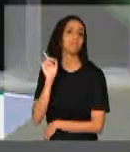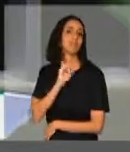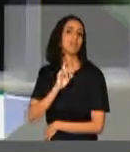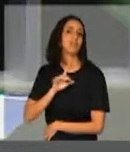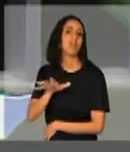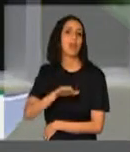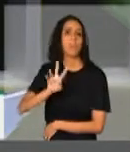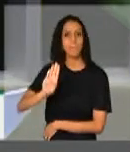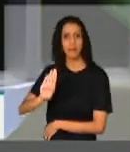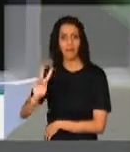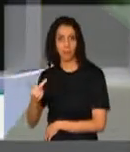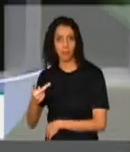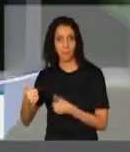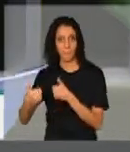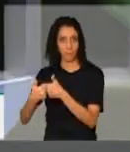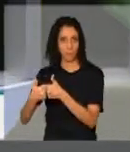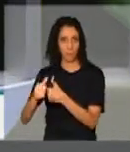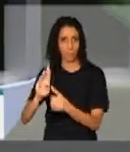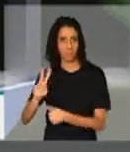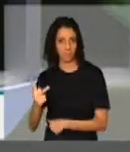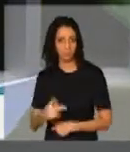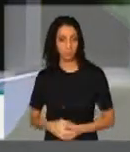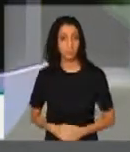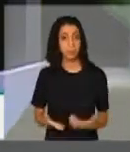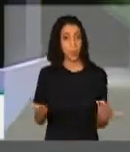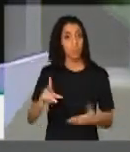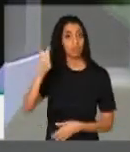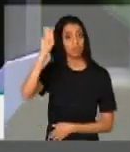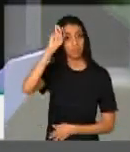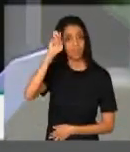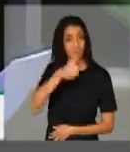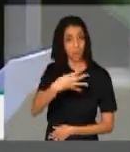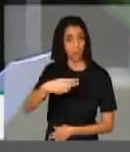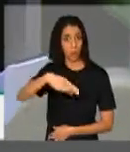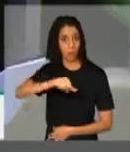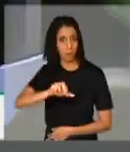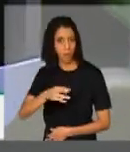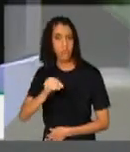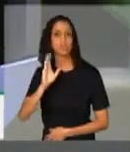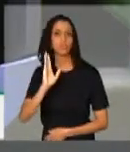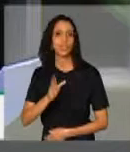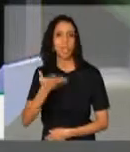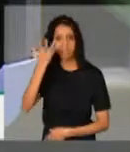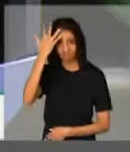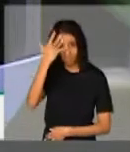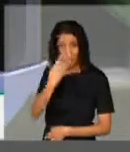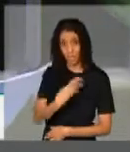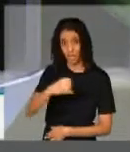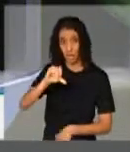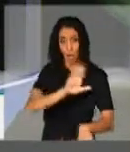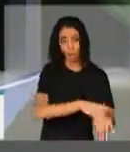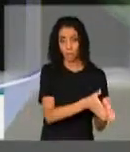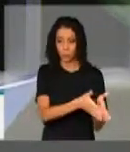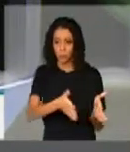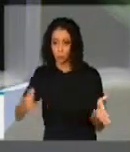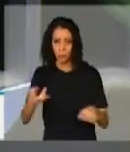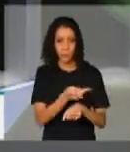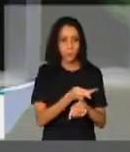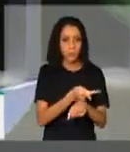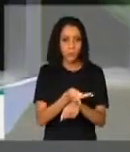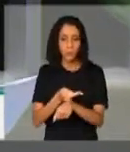de belo horizonte hoje quinta feira 14 do 3 completam 49 dias de buscas constantes